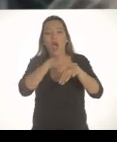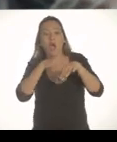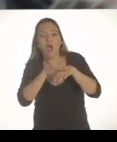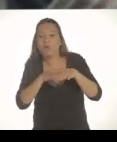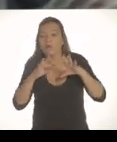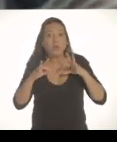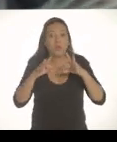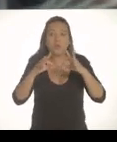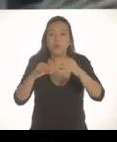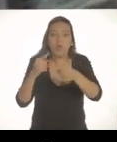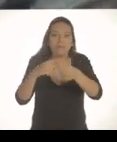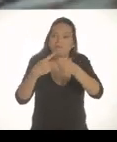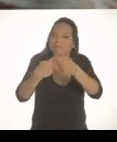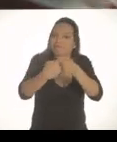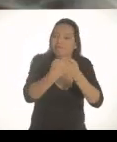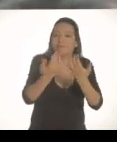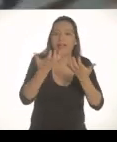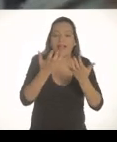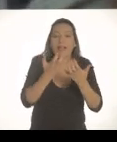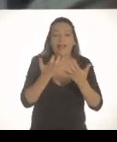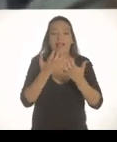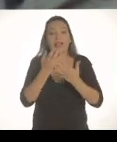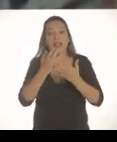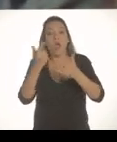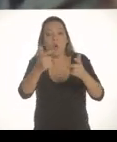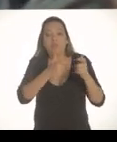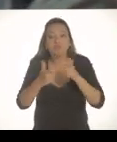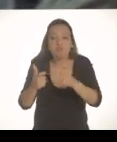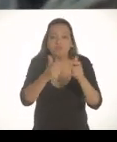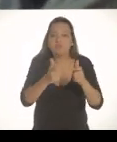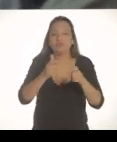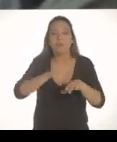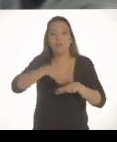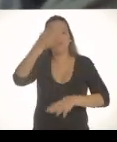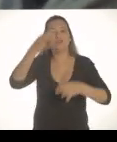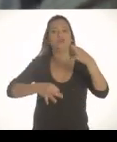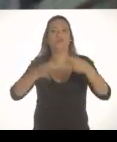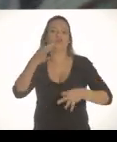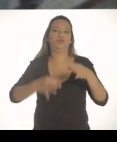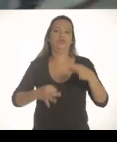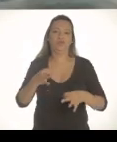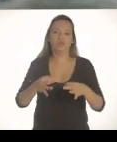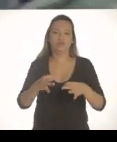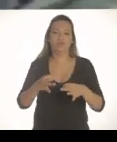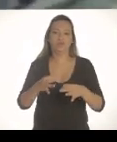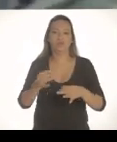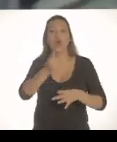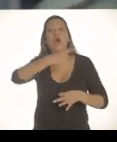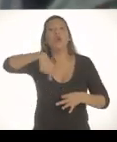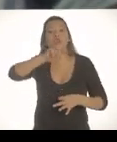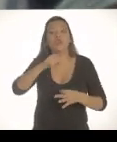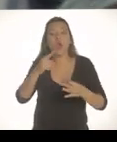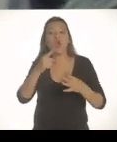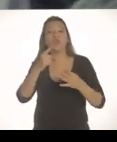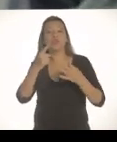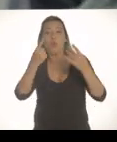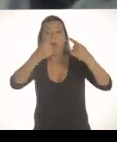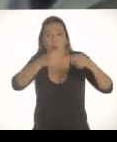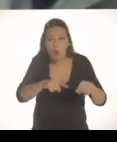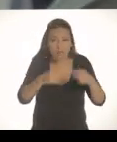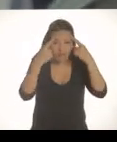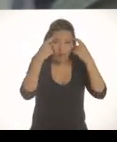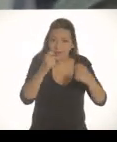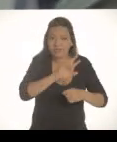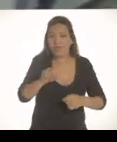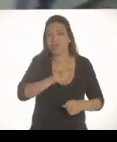quer conversar com a Zona Norte, a gente quer conversar com a Zona Oeste, a gente quer que tenha oferta de emprego, a gente quer um Rio de Janeiro mais justo. Quem não quer que o Rio tenha menor violência?